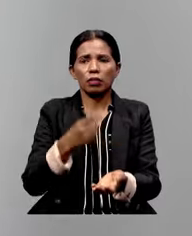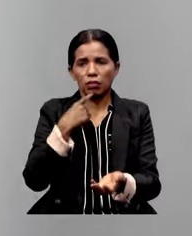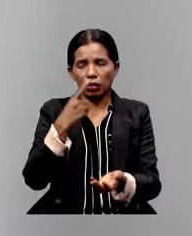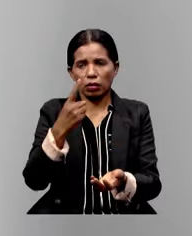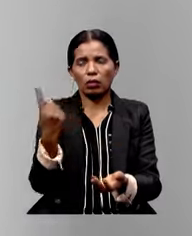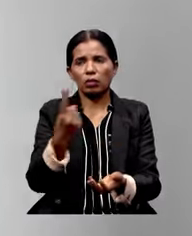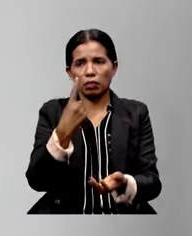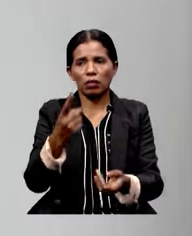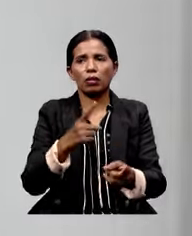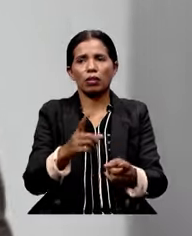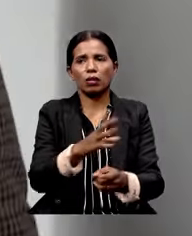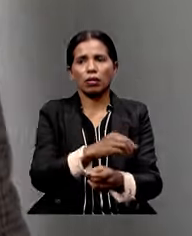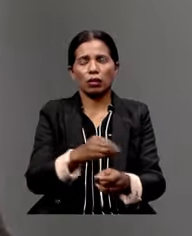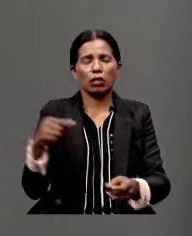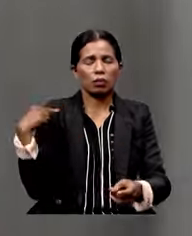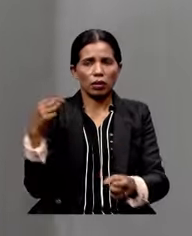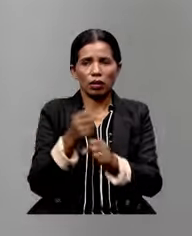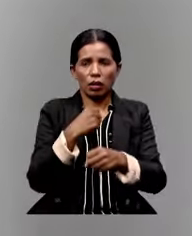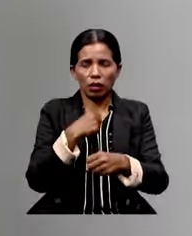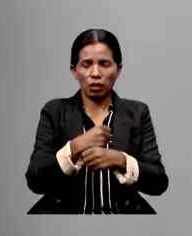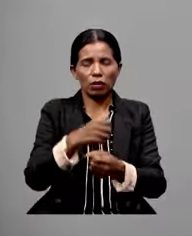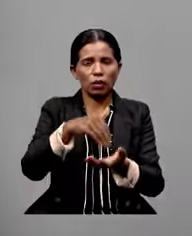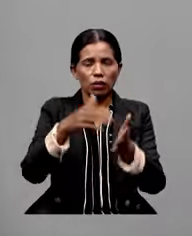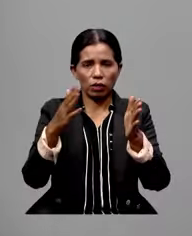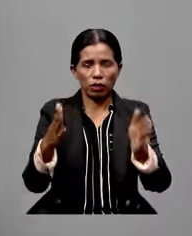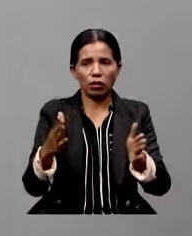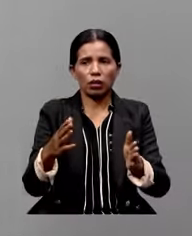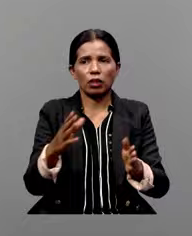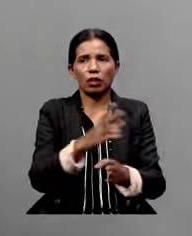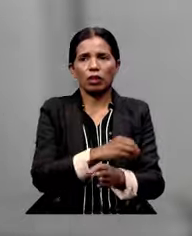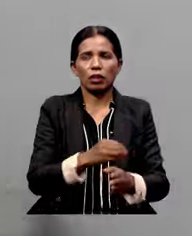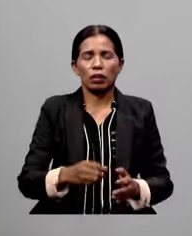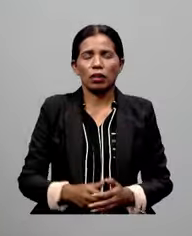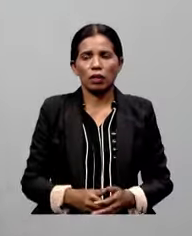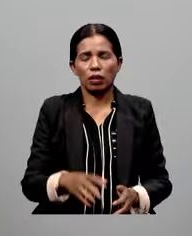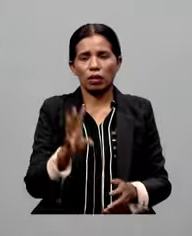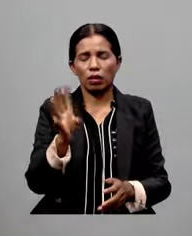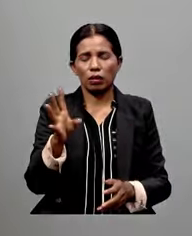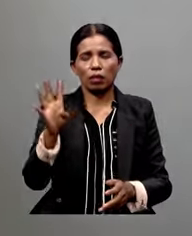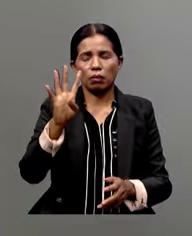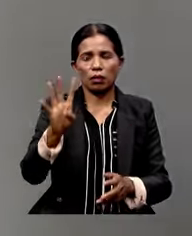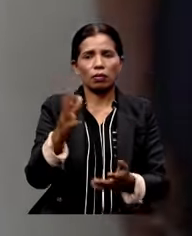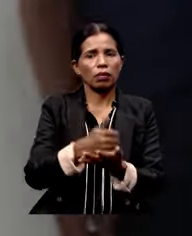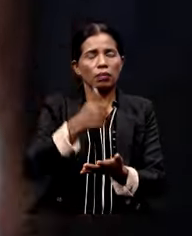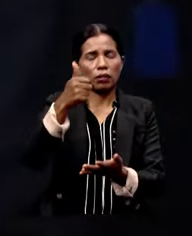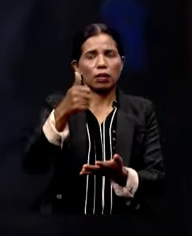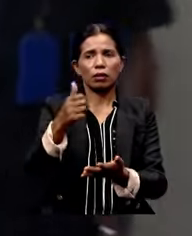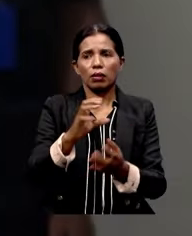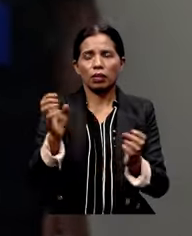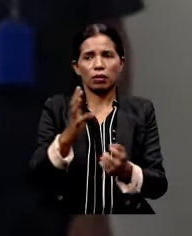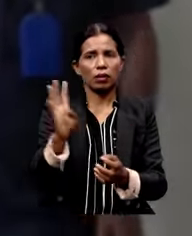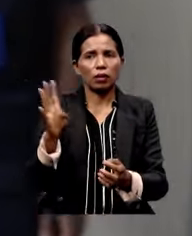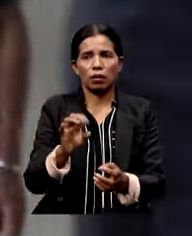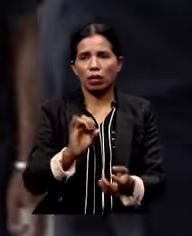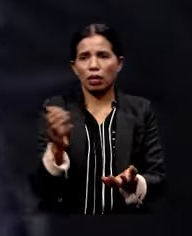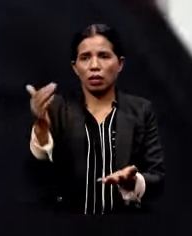sauna dan memang coordenador gabinete hal. Ministra, mai be estudante sira nem hanesa na, por exemplo, sa 34 hanesa mebe balon liu, balon la liu ne ministra. Tali